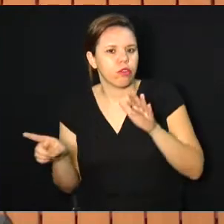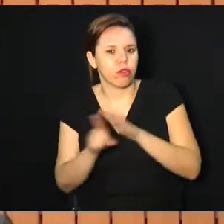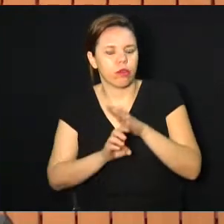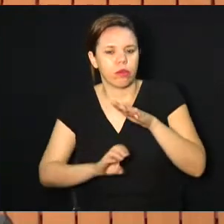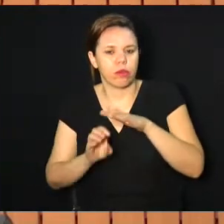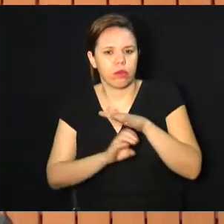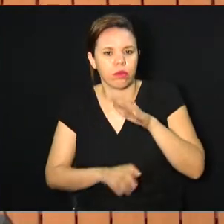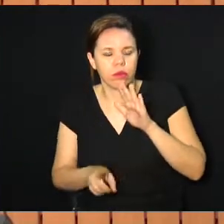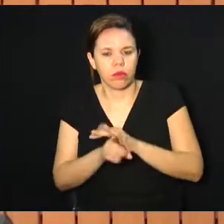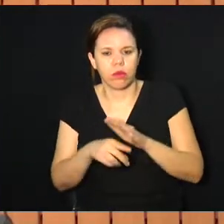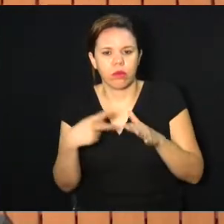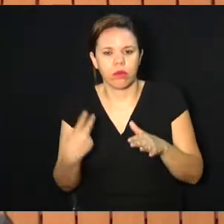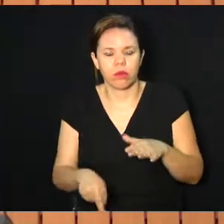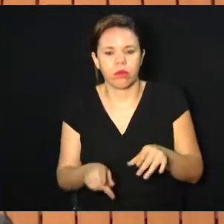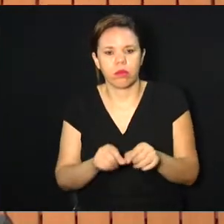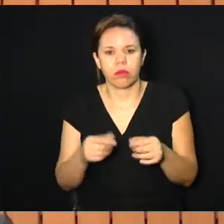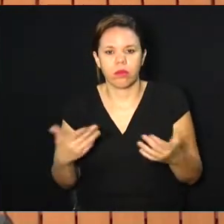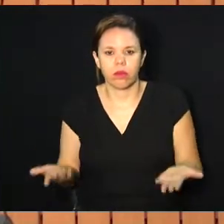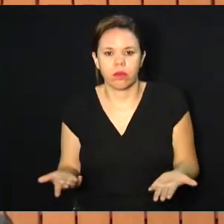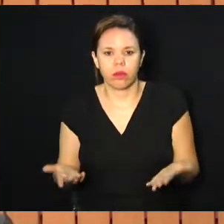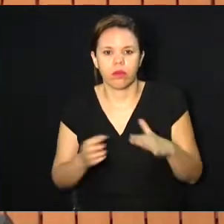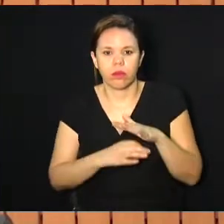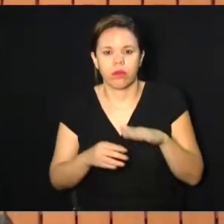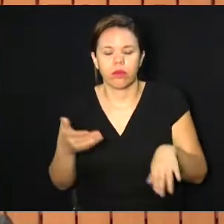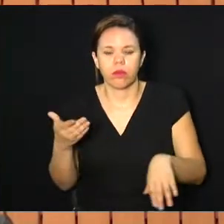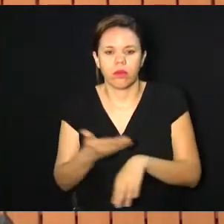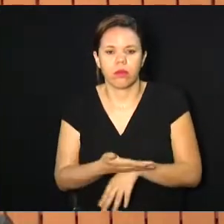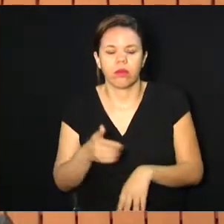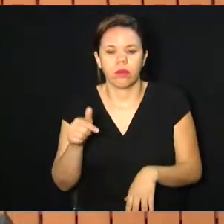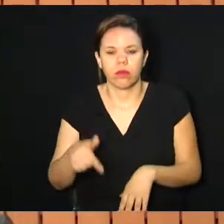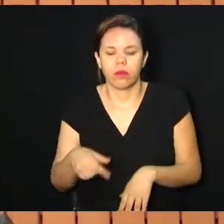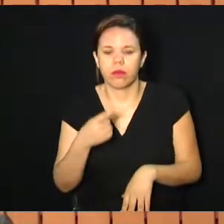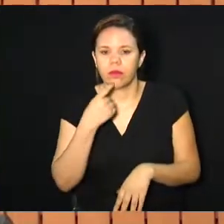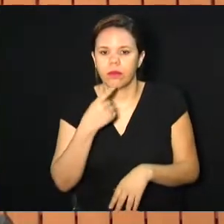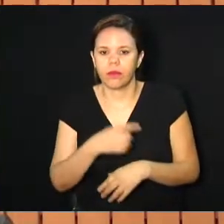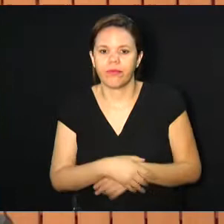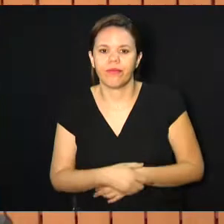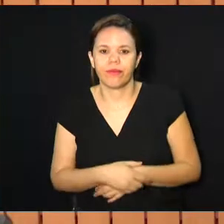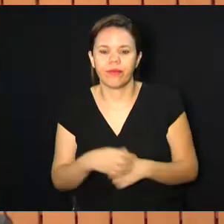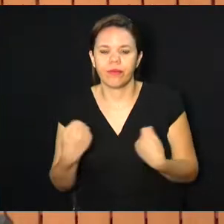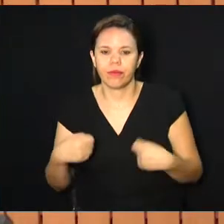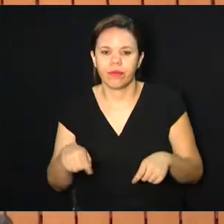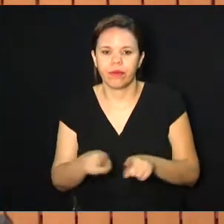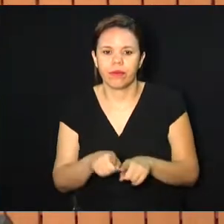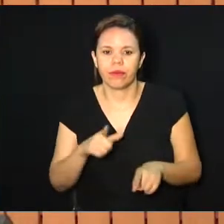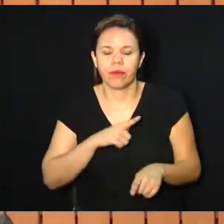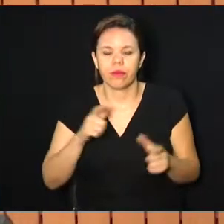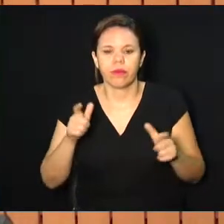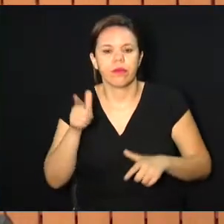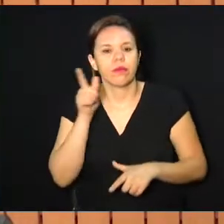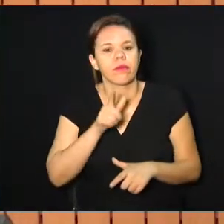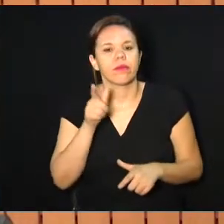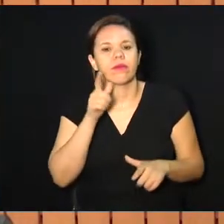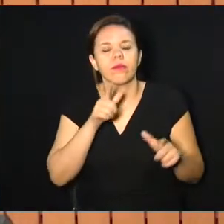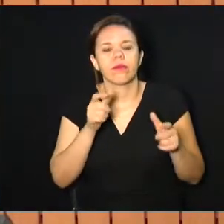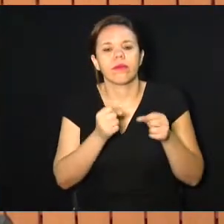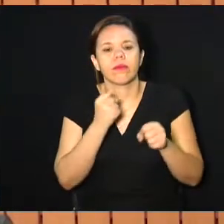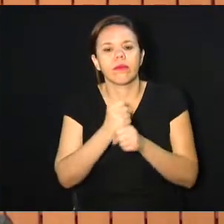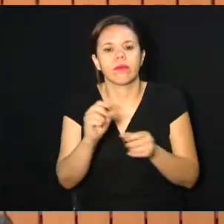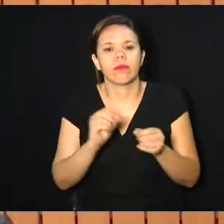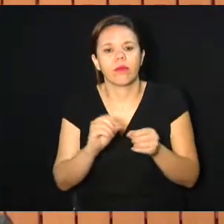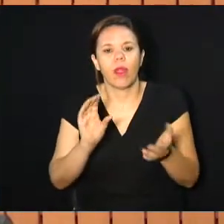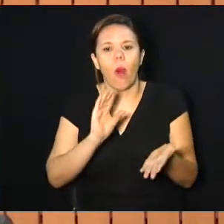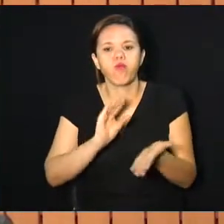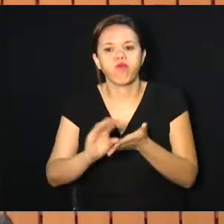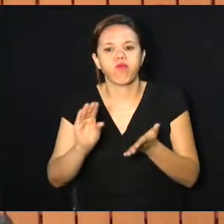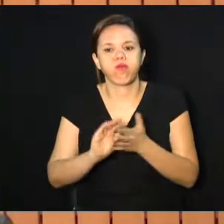próprios operadores. E uma empresa que vai entrar aqui, no caso, em Campinas, teria que conseguir fazer uma garagem, o que é um investimento